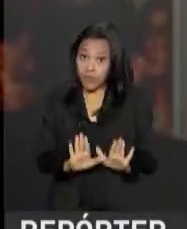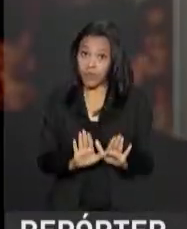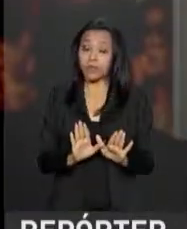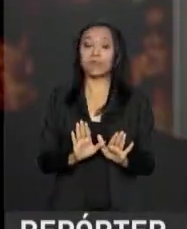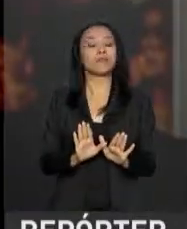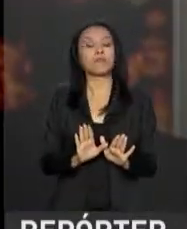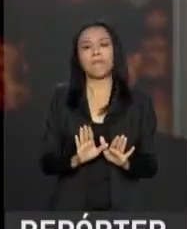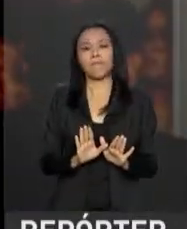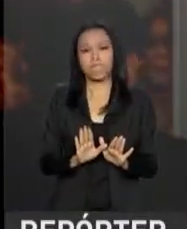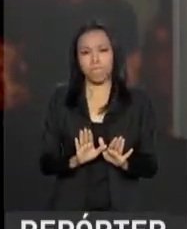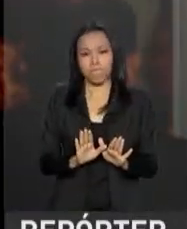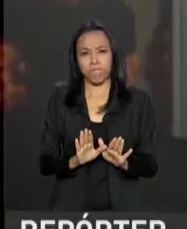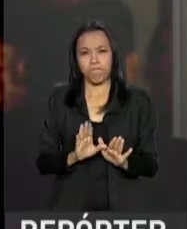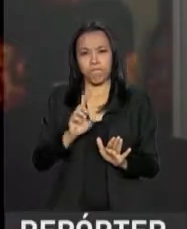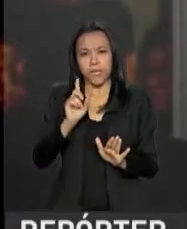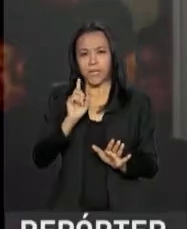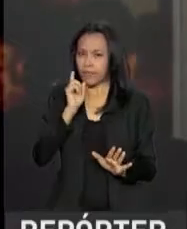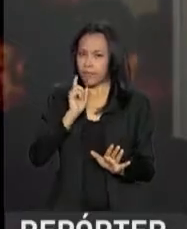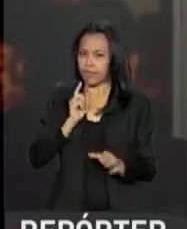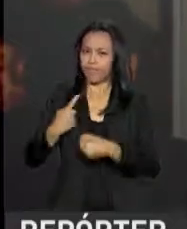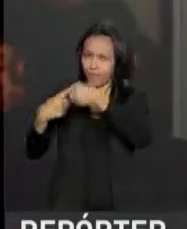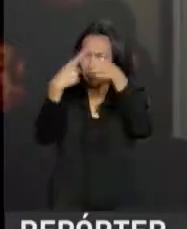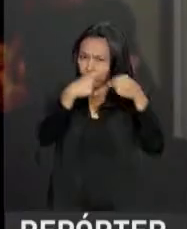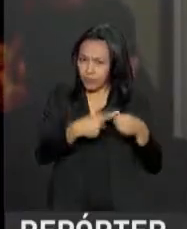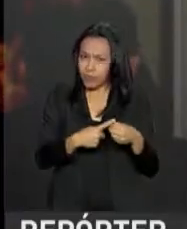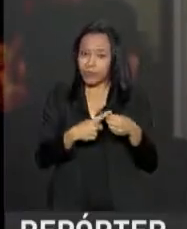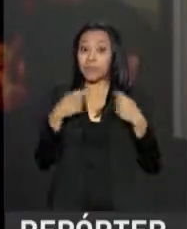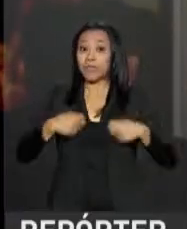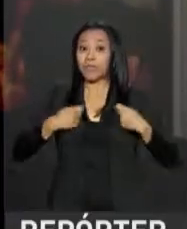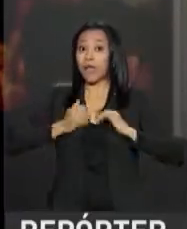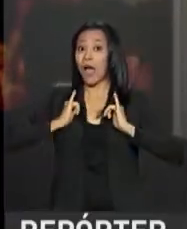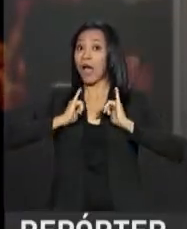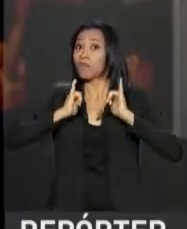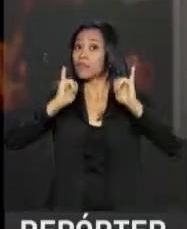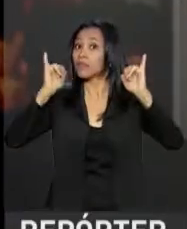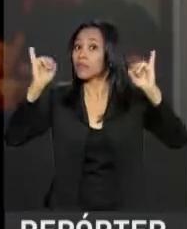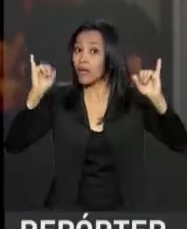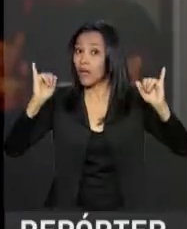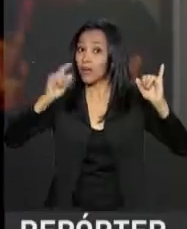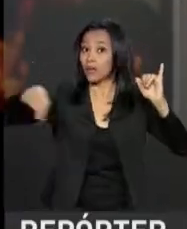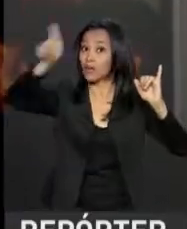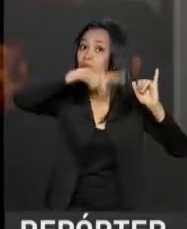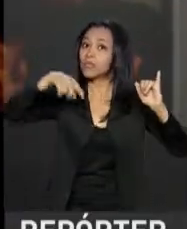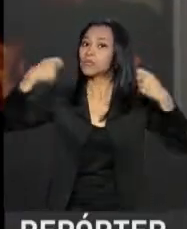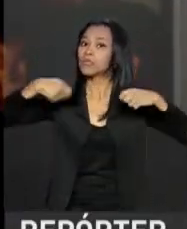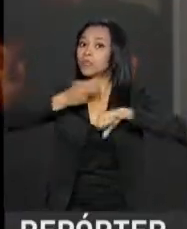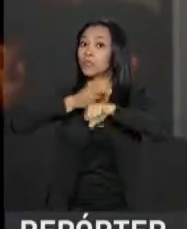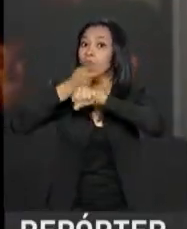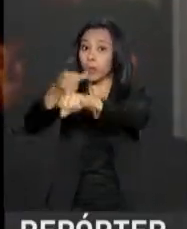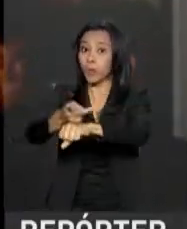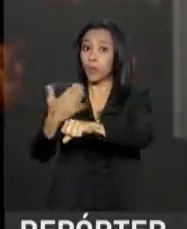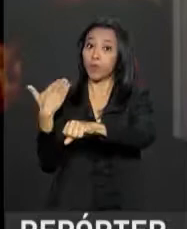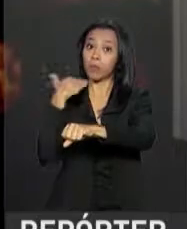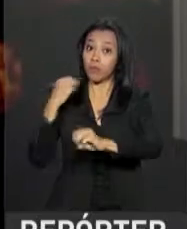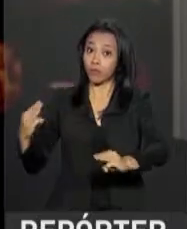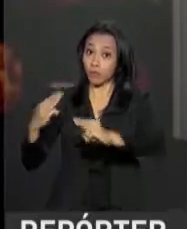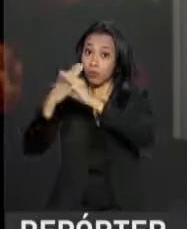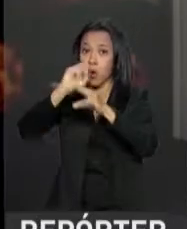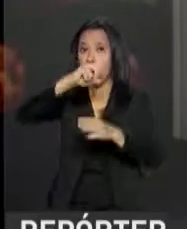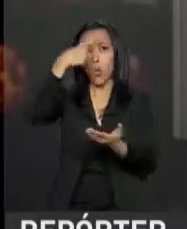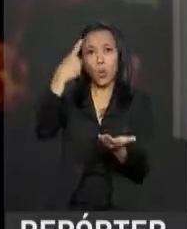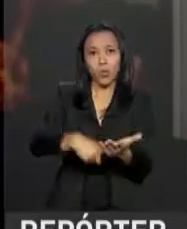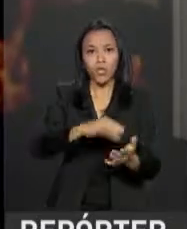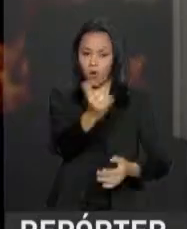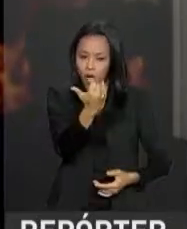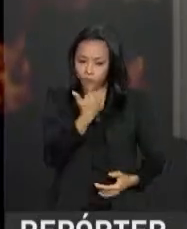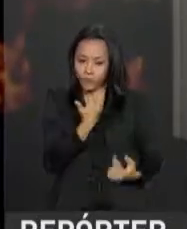comenta severas que é um evento de municípios em contato avisando que procure o banco ou marca visita chame